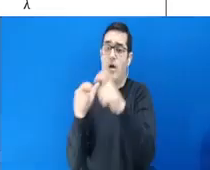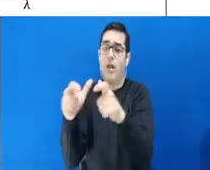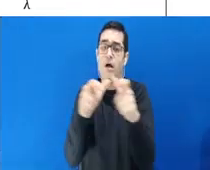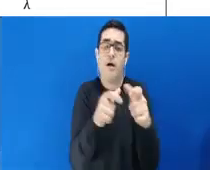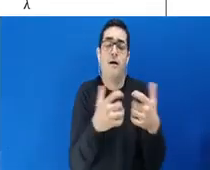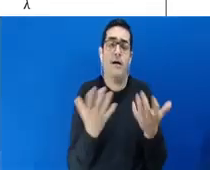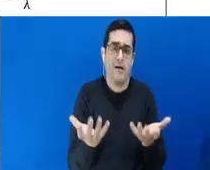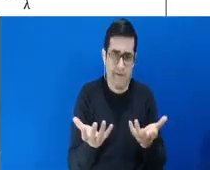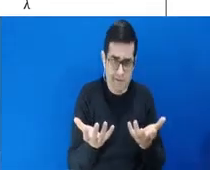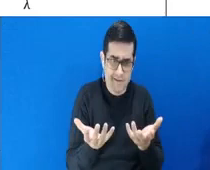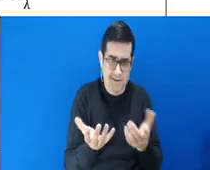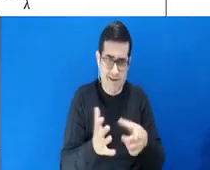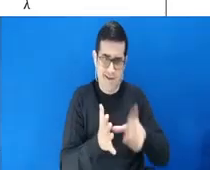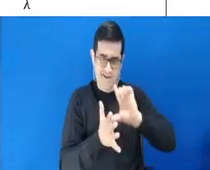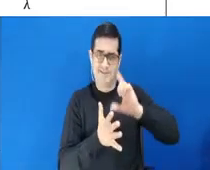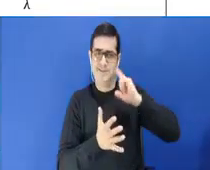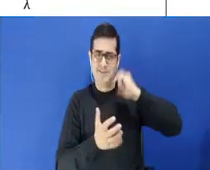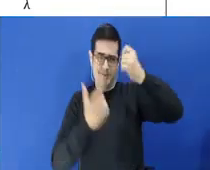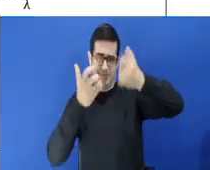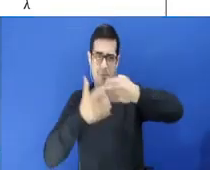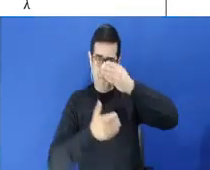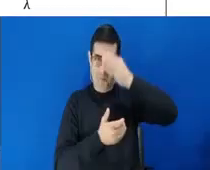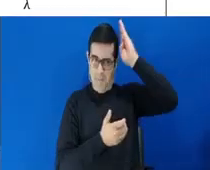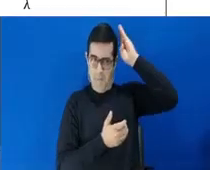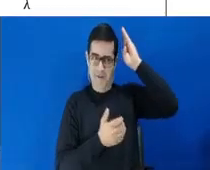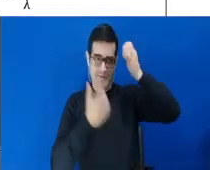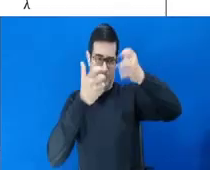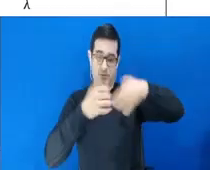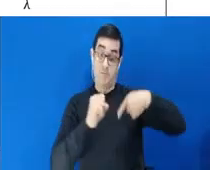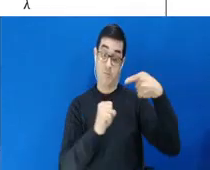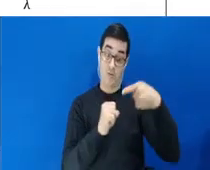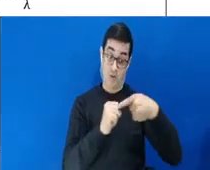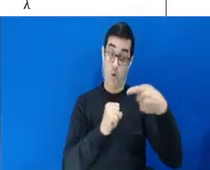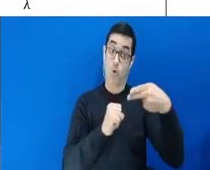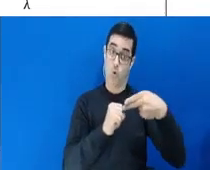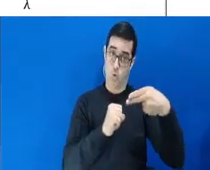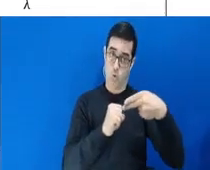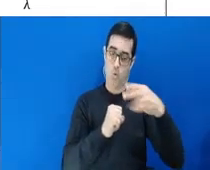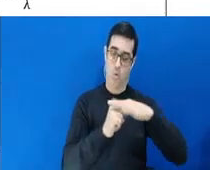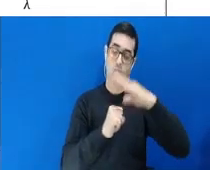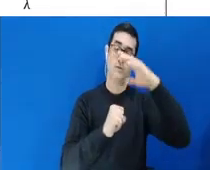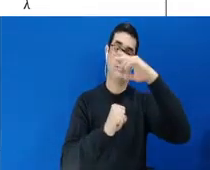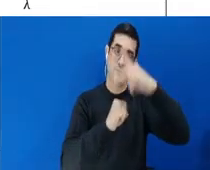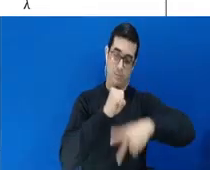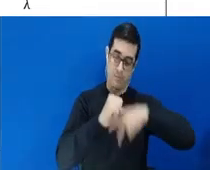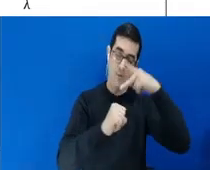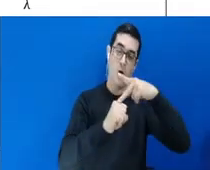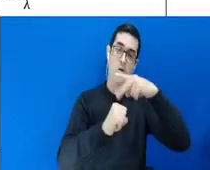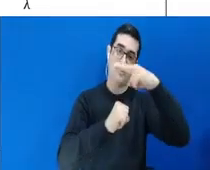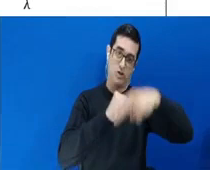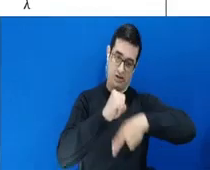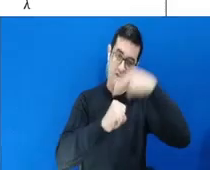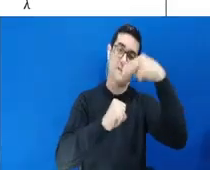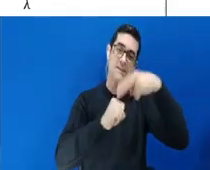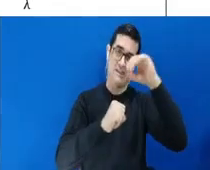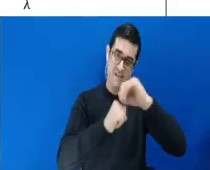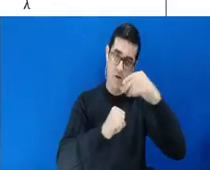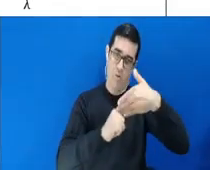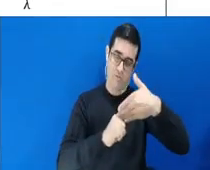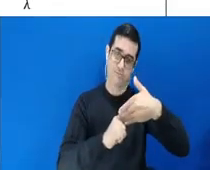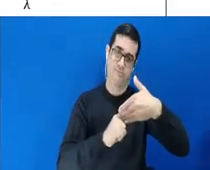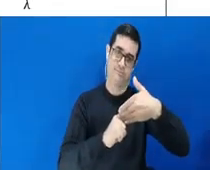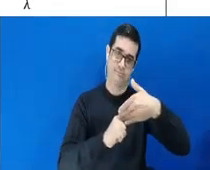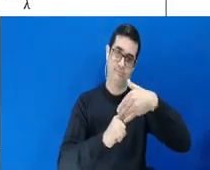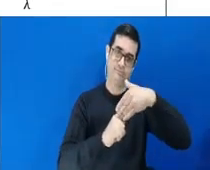Bohr, eu tenho um núcleo com seus prótons e nêutrons, e aí circundando aquelas trajetórias, que ele